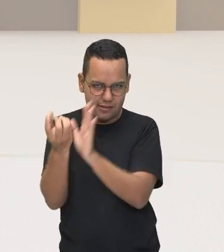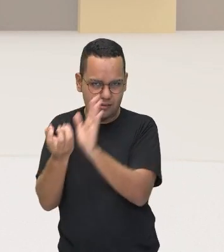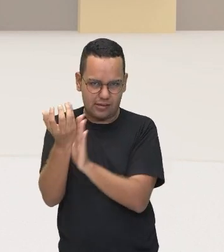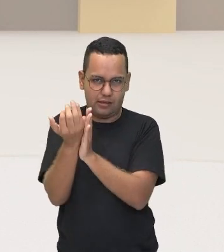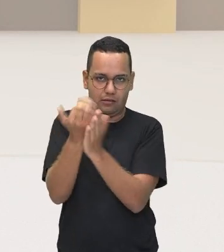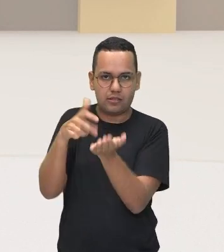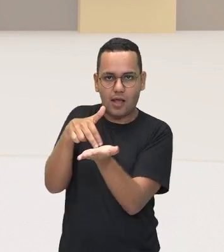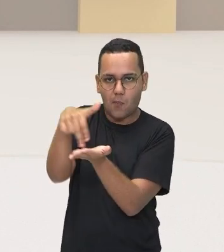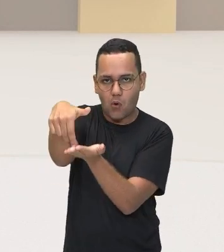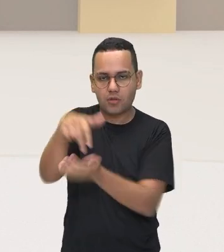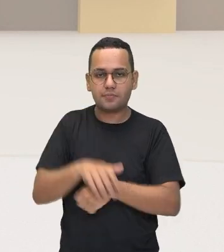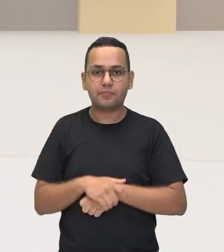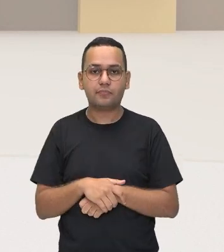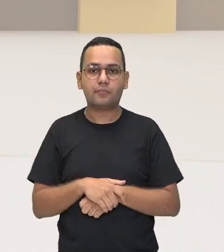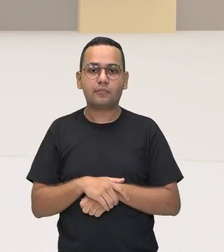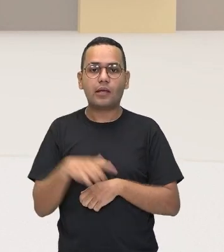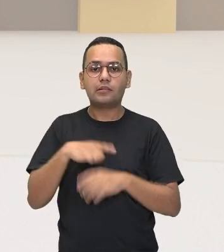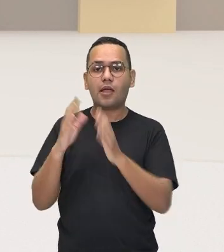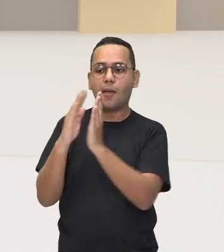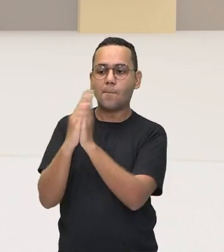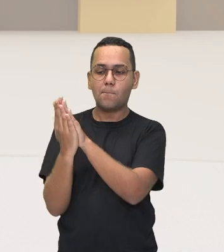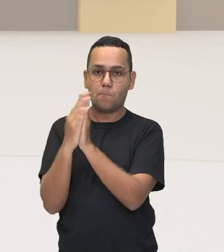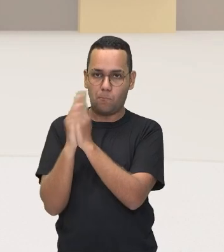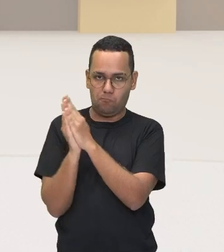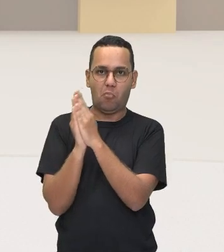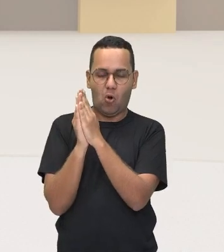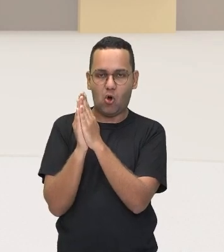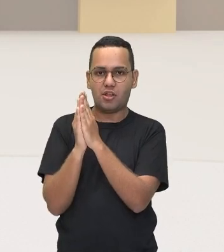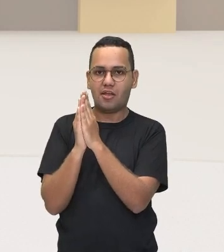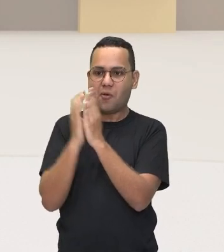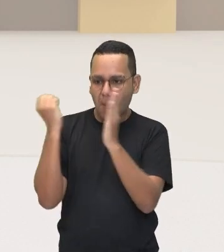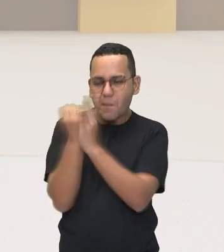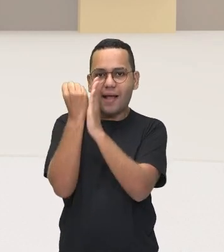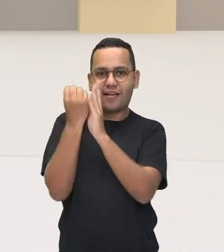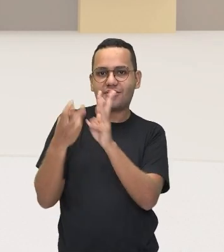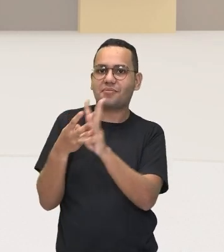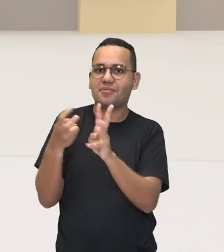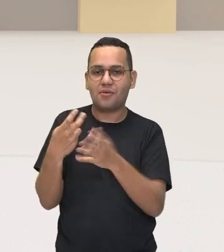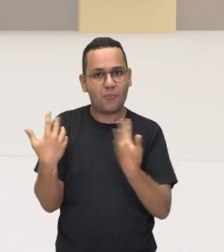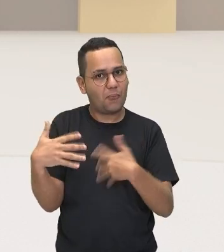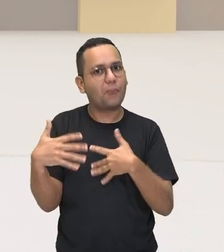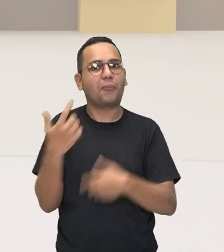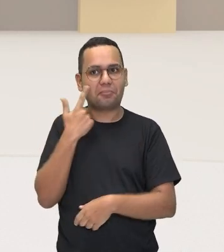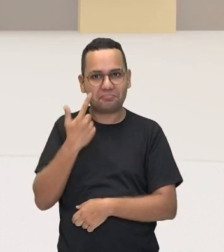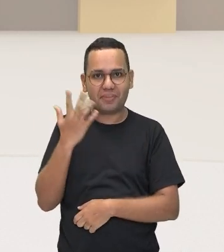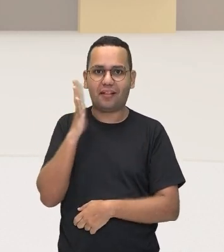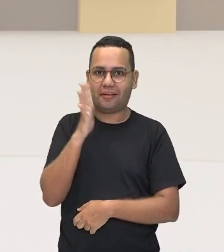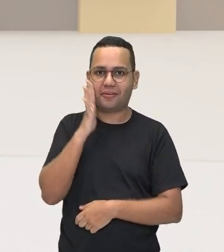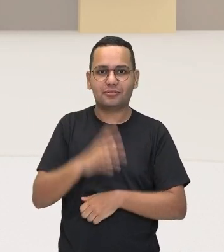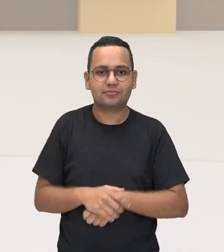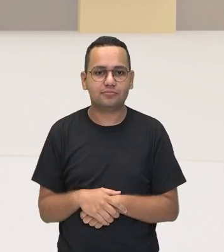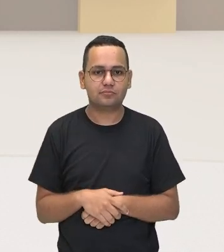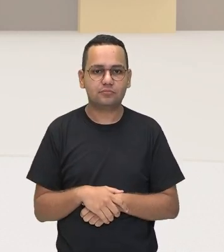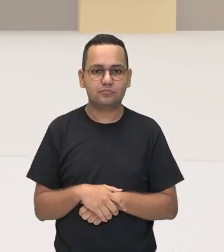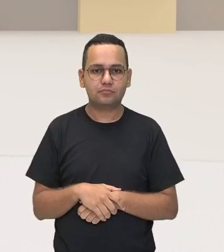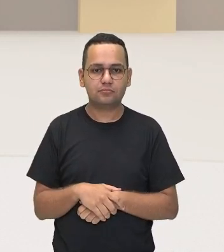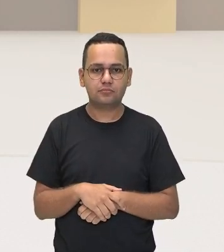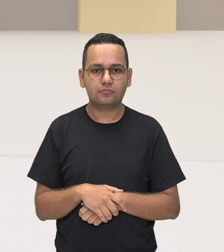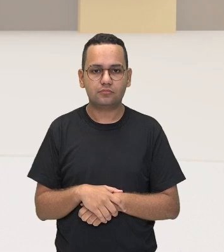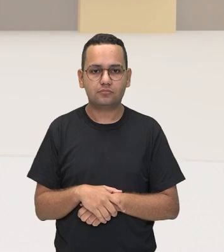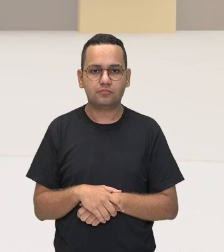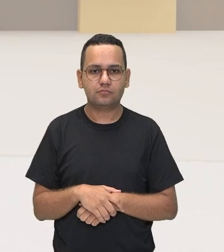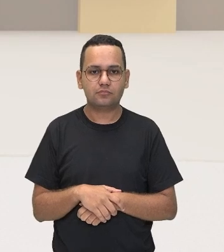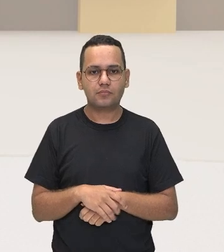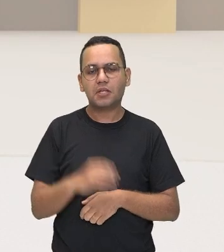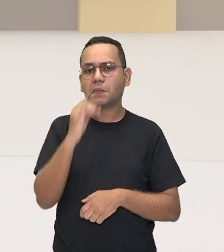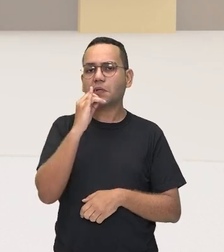as bonecas com referência indígena. Gente, eu achei isso incrível, porque é muito comum a gente achar hoje em dia as bonecas que têm referência às